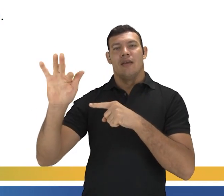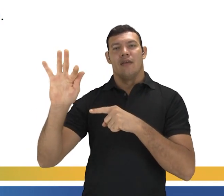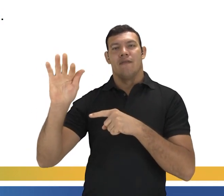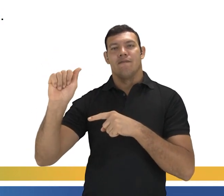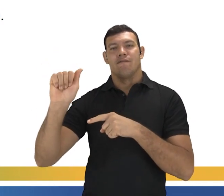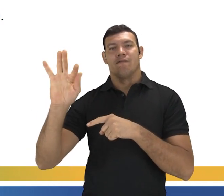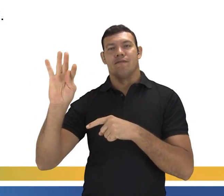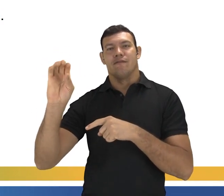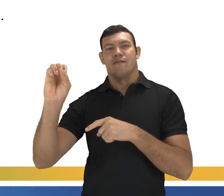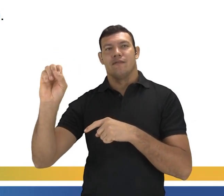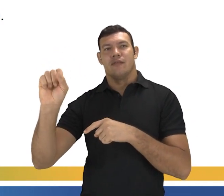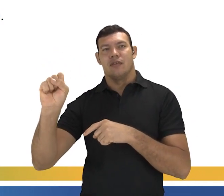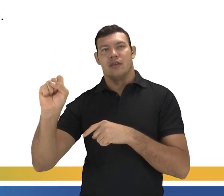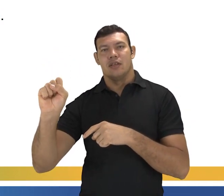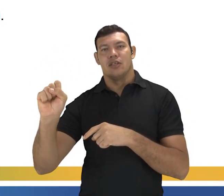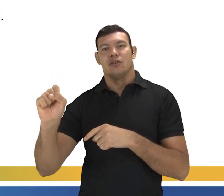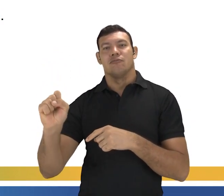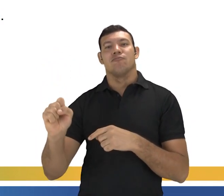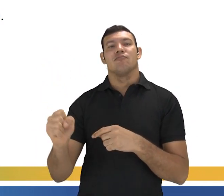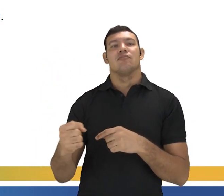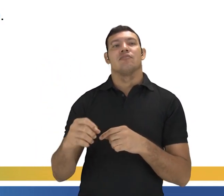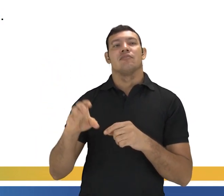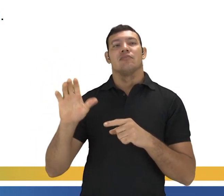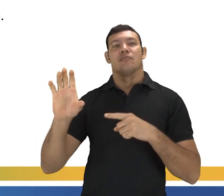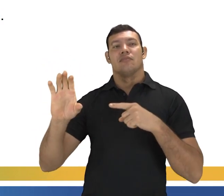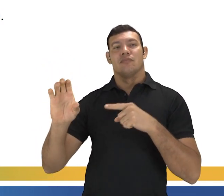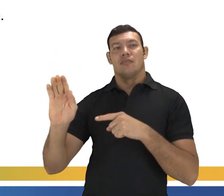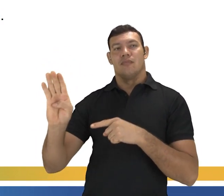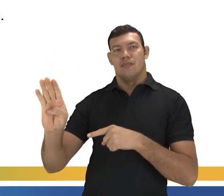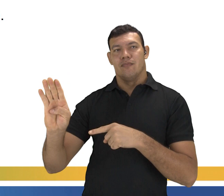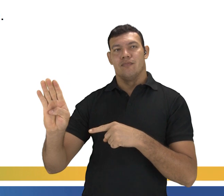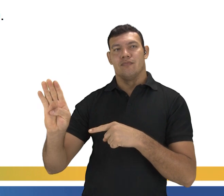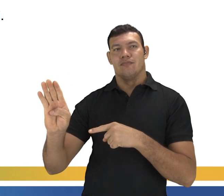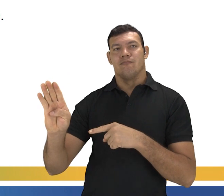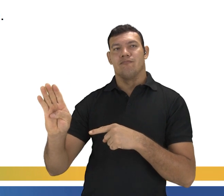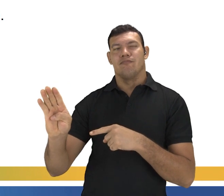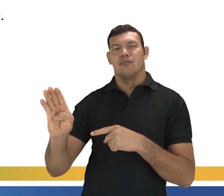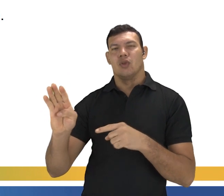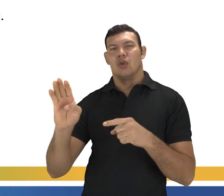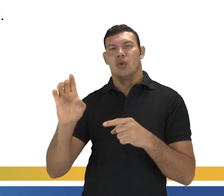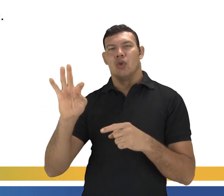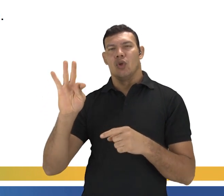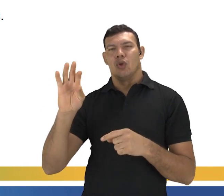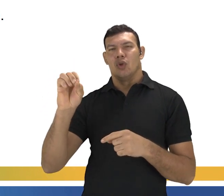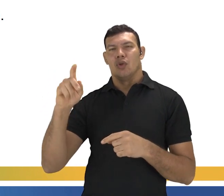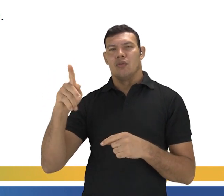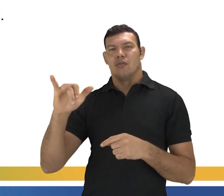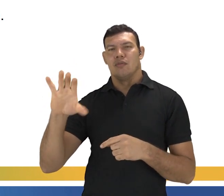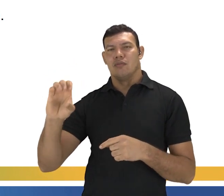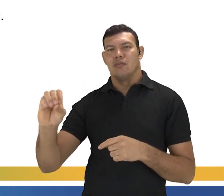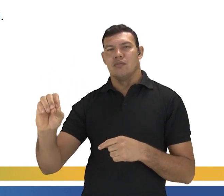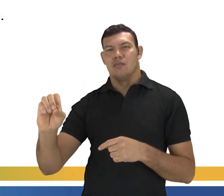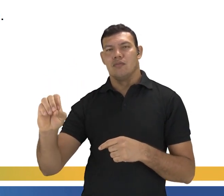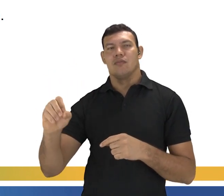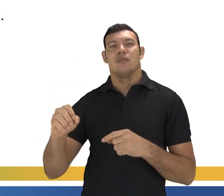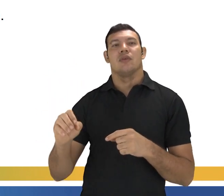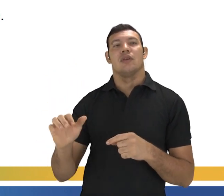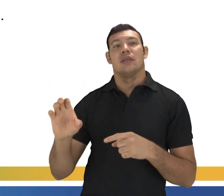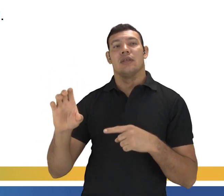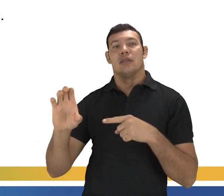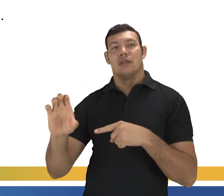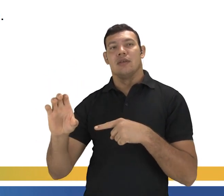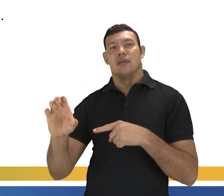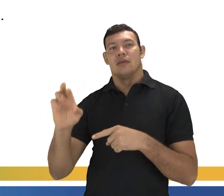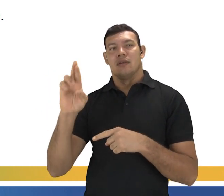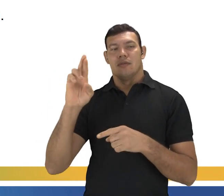frasal, ampliação ou fundamentação e fechamento. C, alusão histórica, exemplificação e causas de um fato.